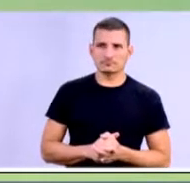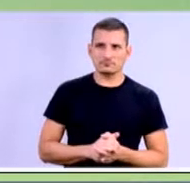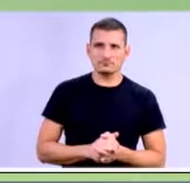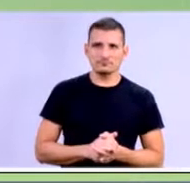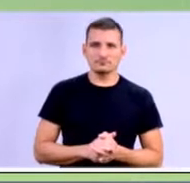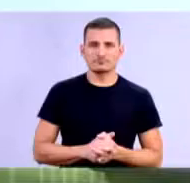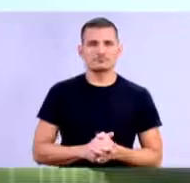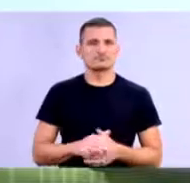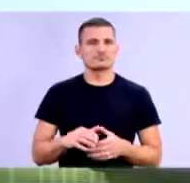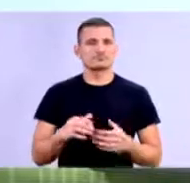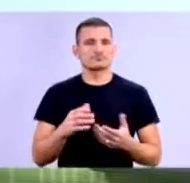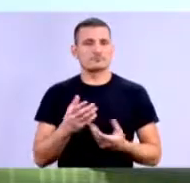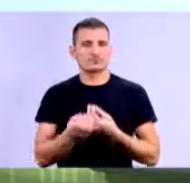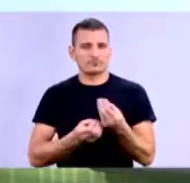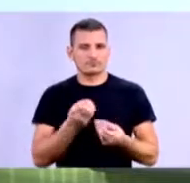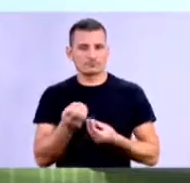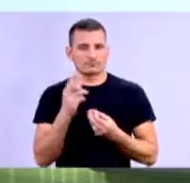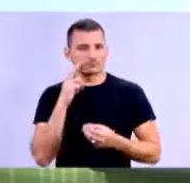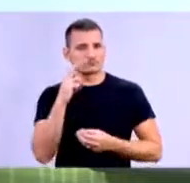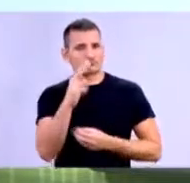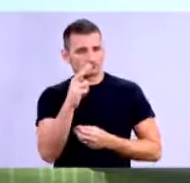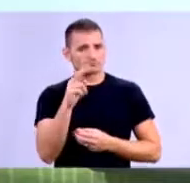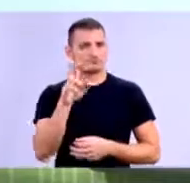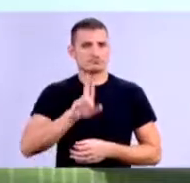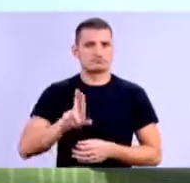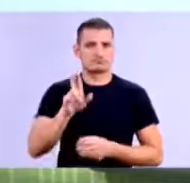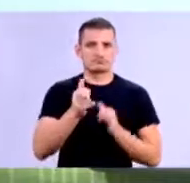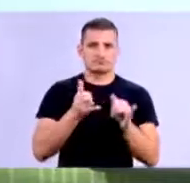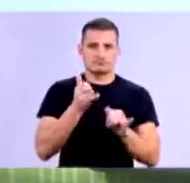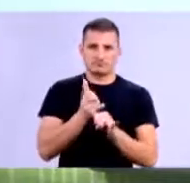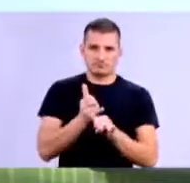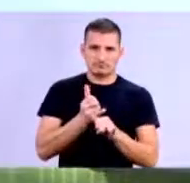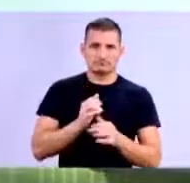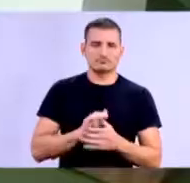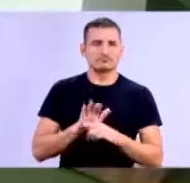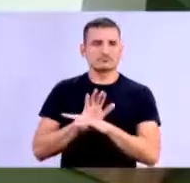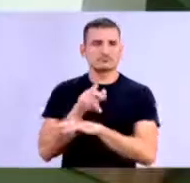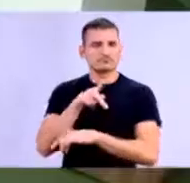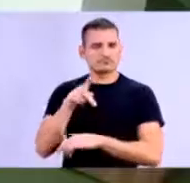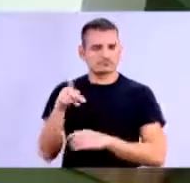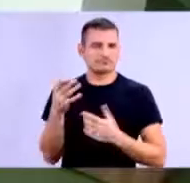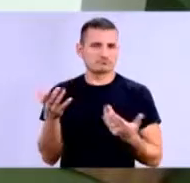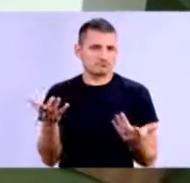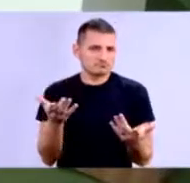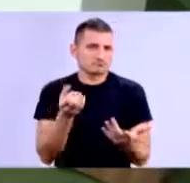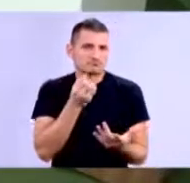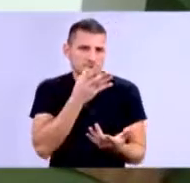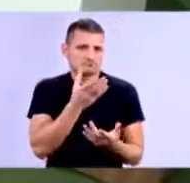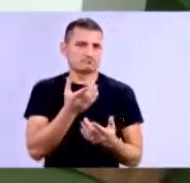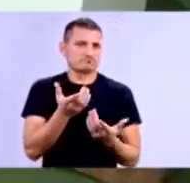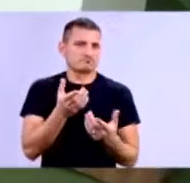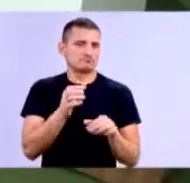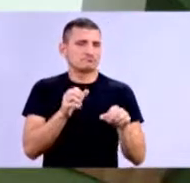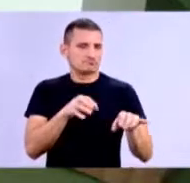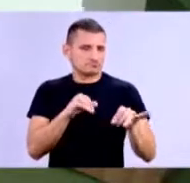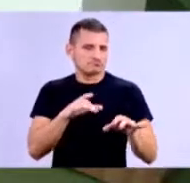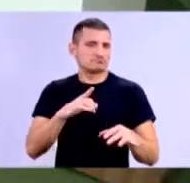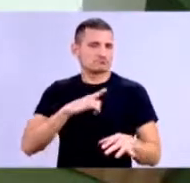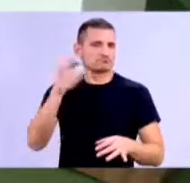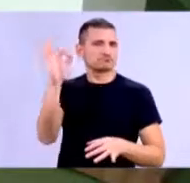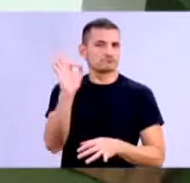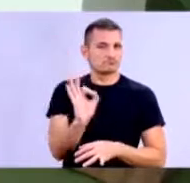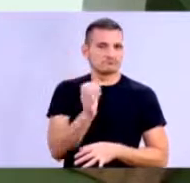como está sendo utilizada a internet. Professora, ainda bem que para a educação tem um percentual considerável, né? Assim? É